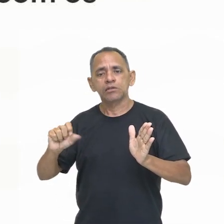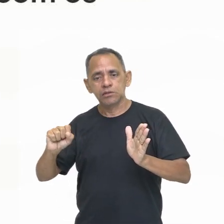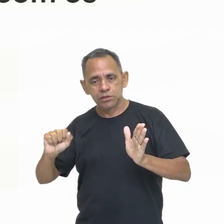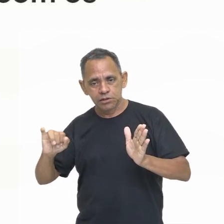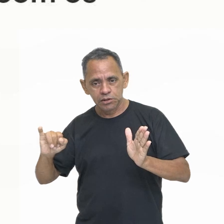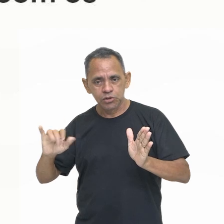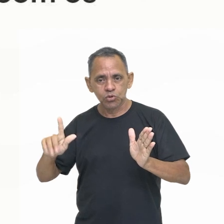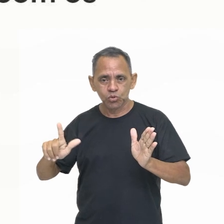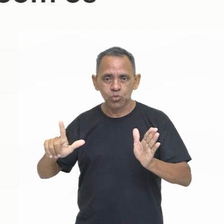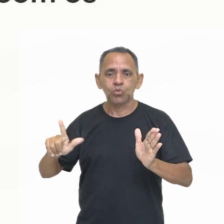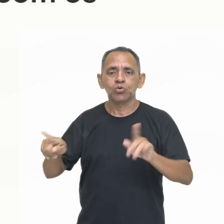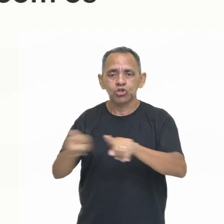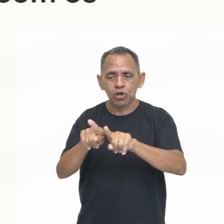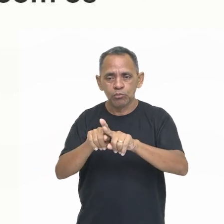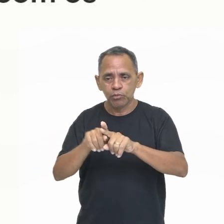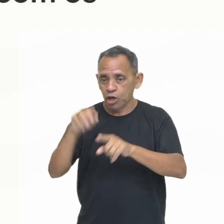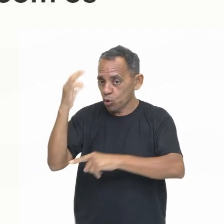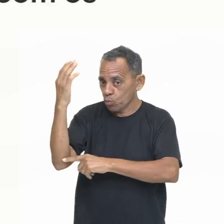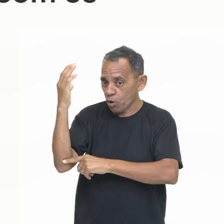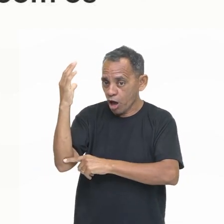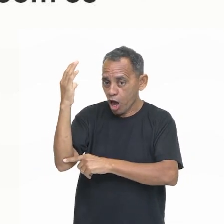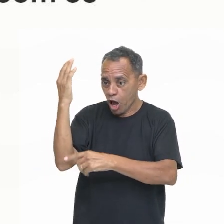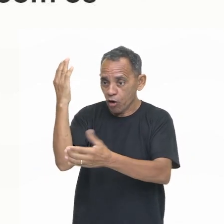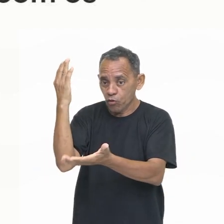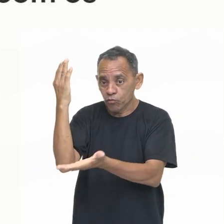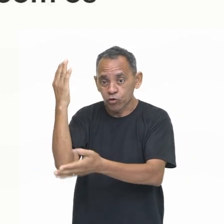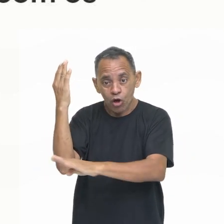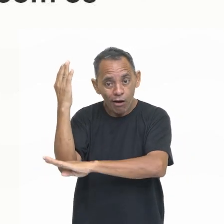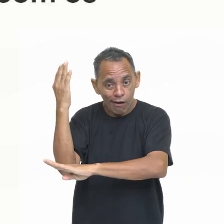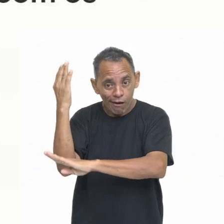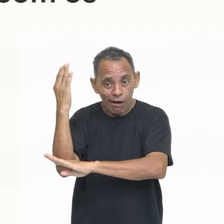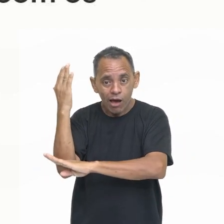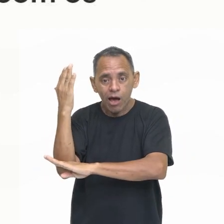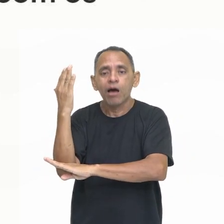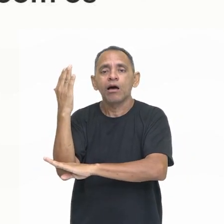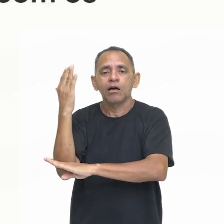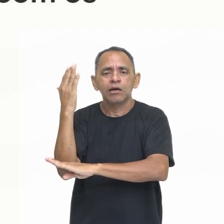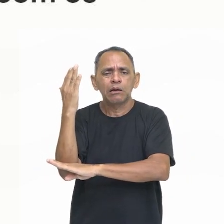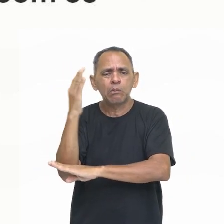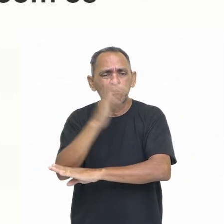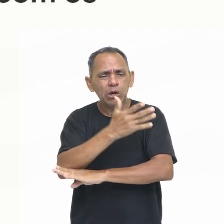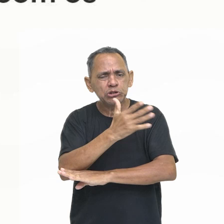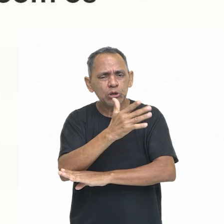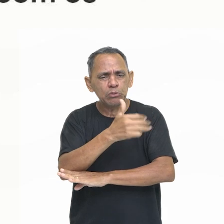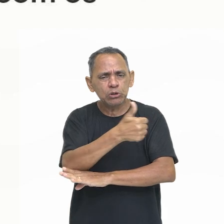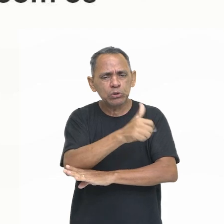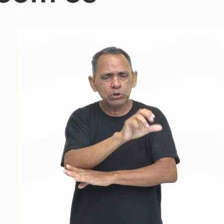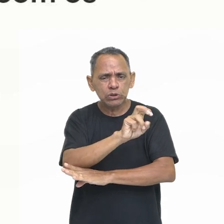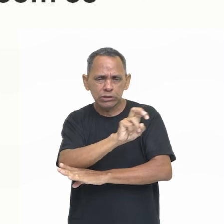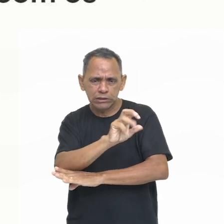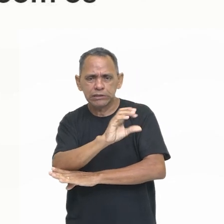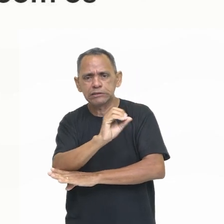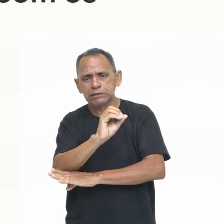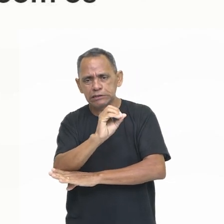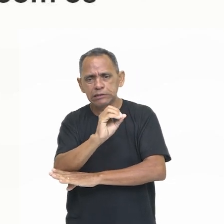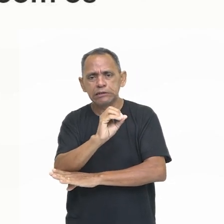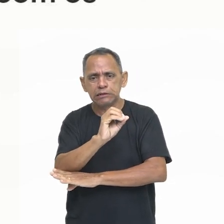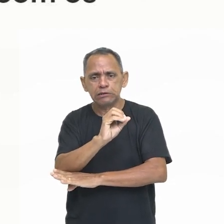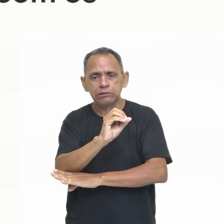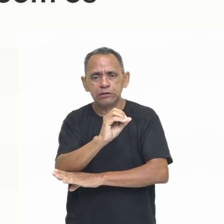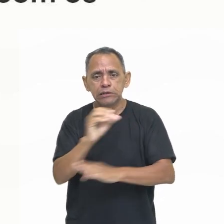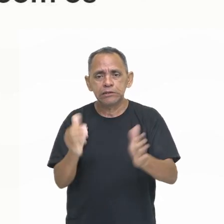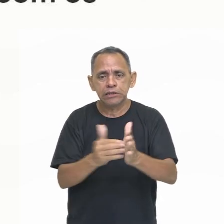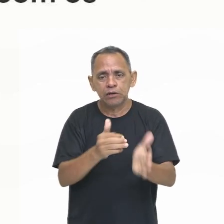1500 ali por volta de 1530. Esse é, né, aquilo que consideramos o primeiro